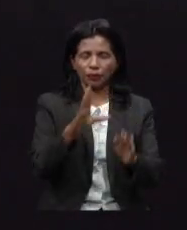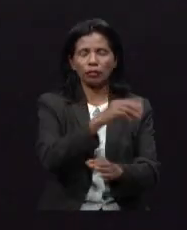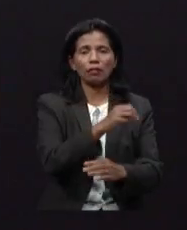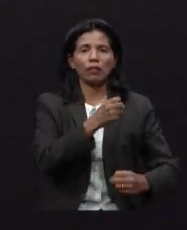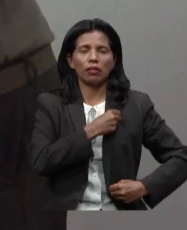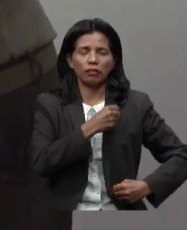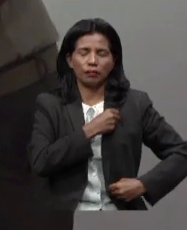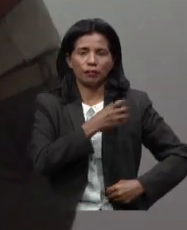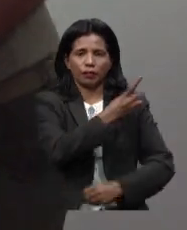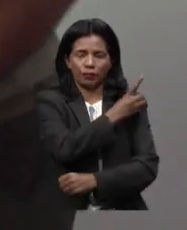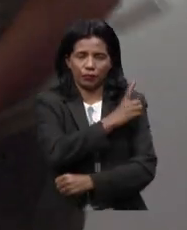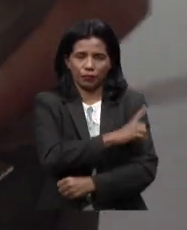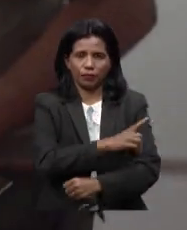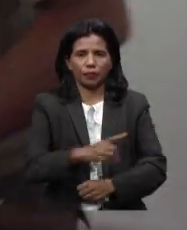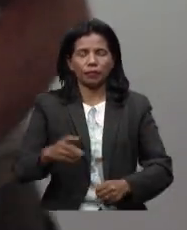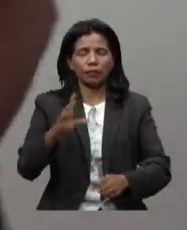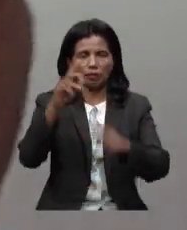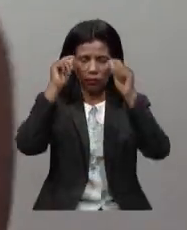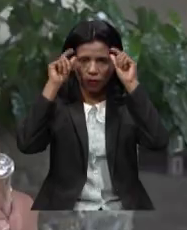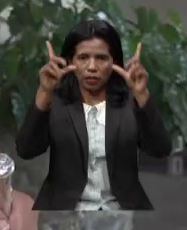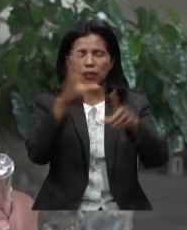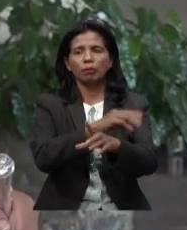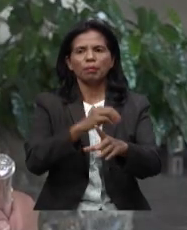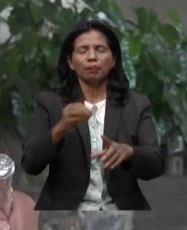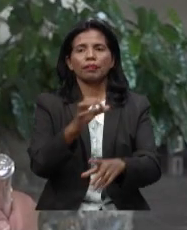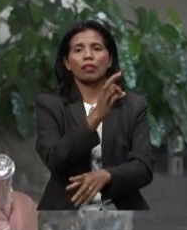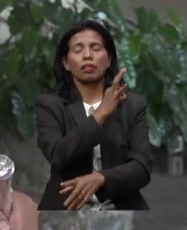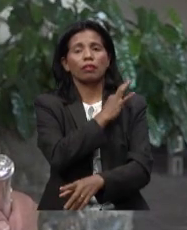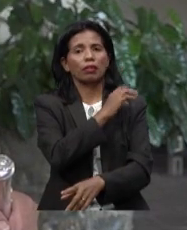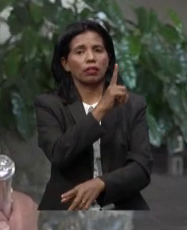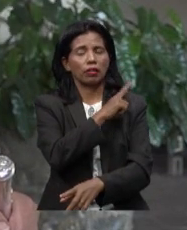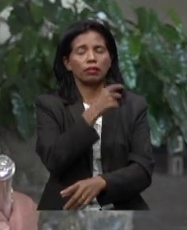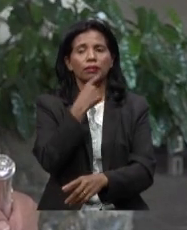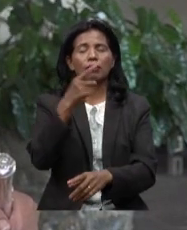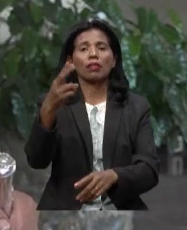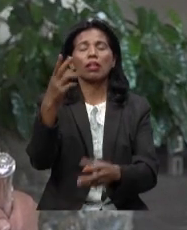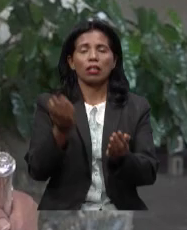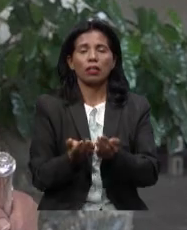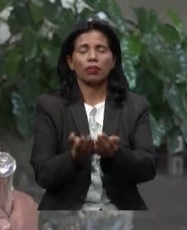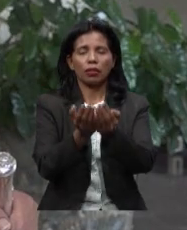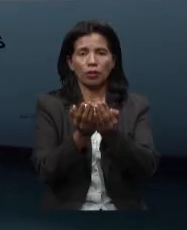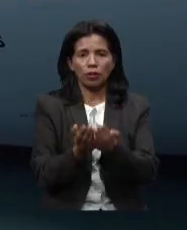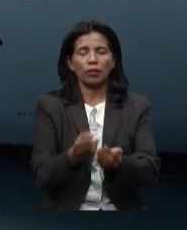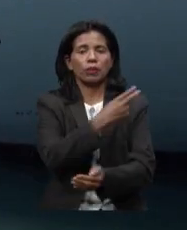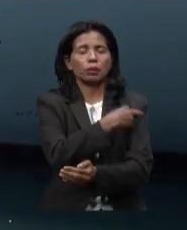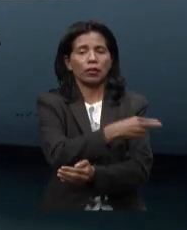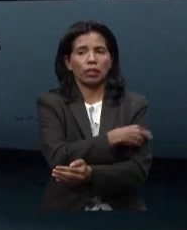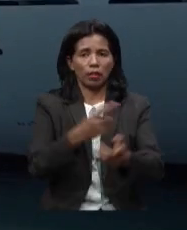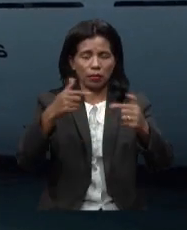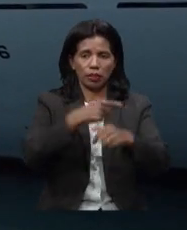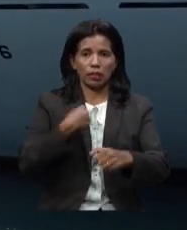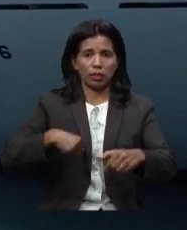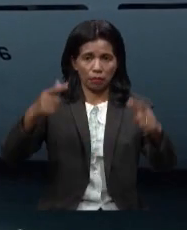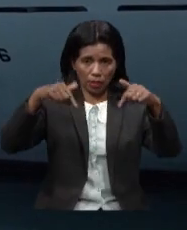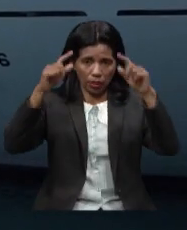de Defesa Timor-Leste, Tenente General, Falu Ratelai, considera o Hospital Militar Sina, nebe atraca e aporto